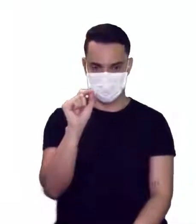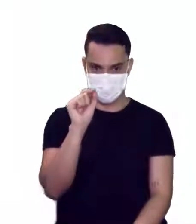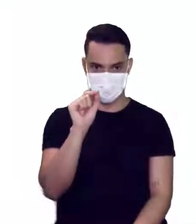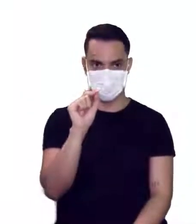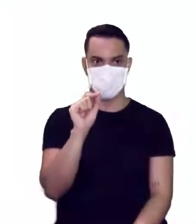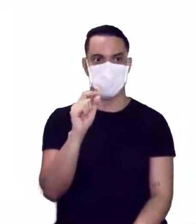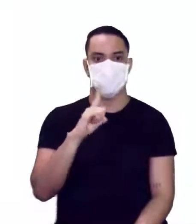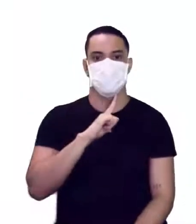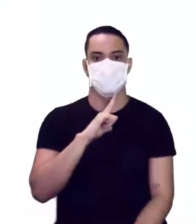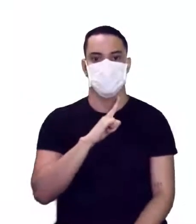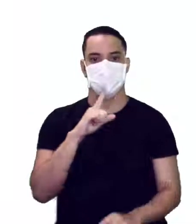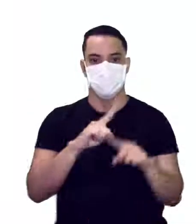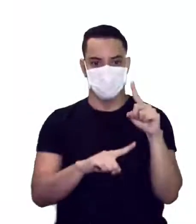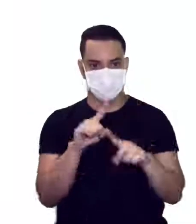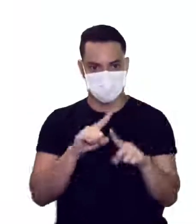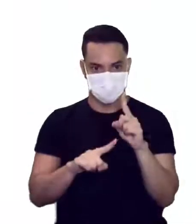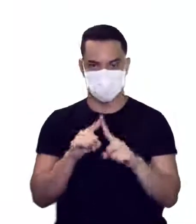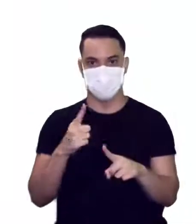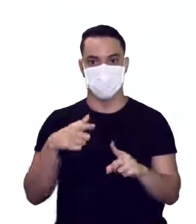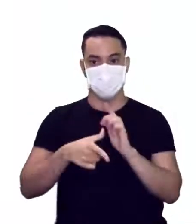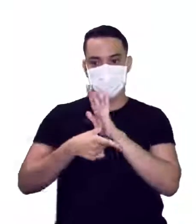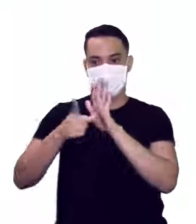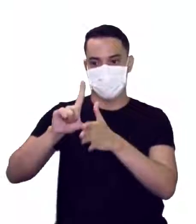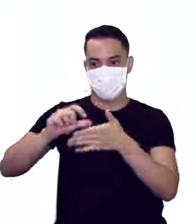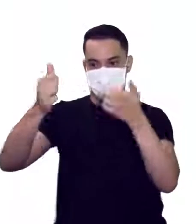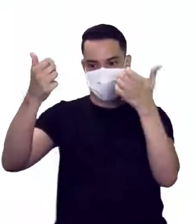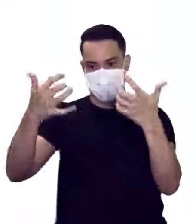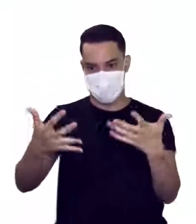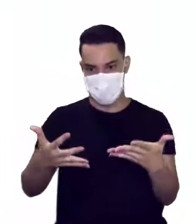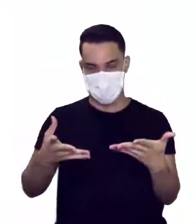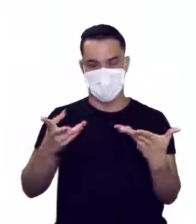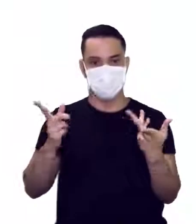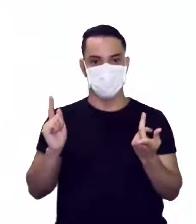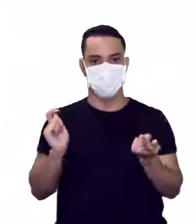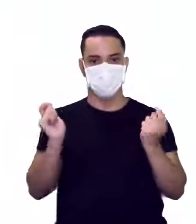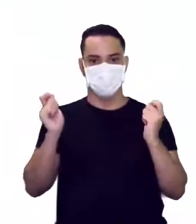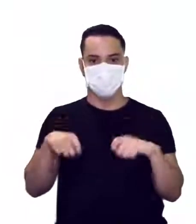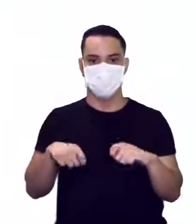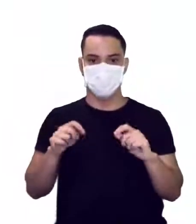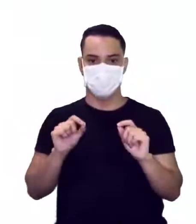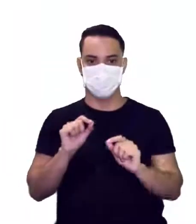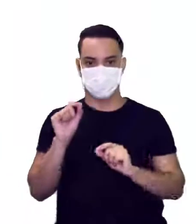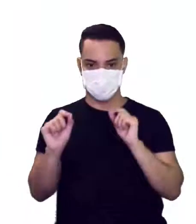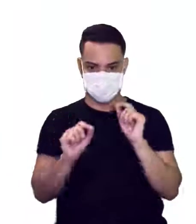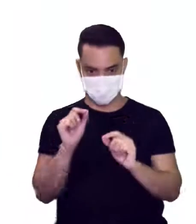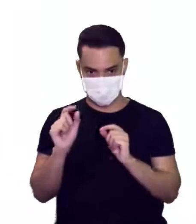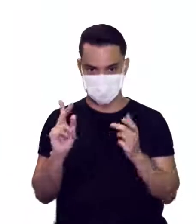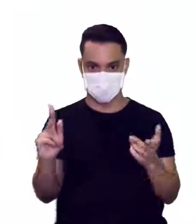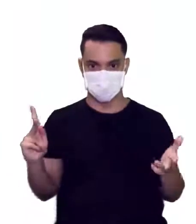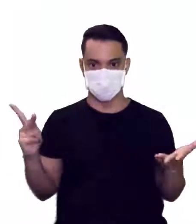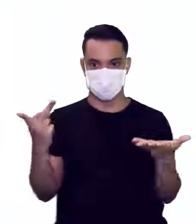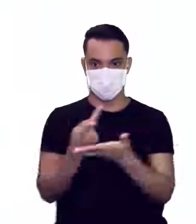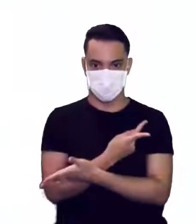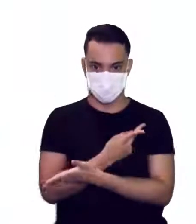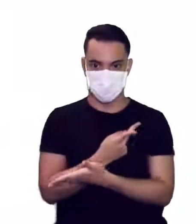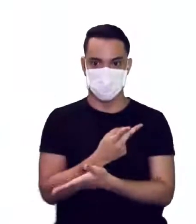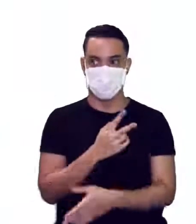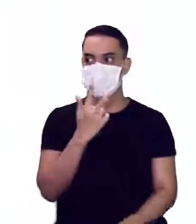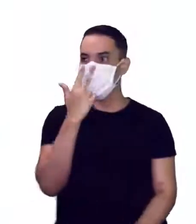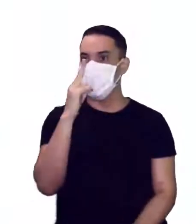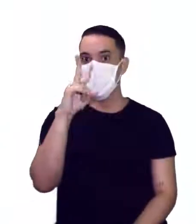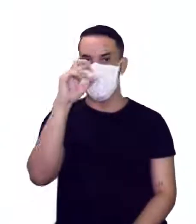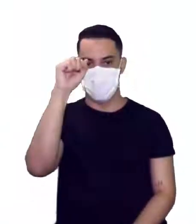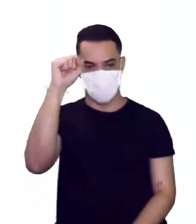Essa propriedade que eu falei para vocês, ela é capaz de ocorrer aqui uma